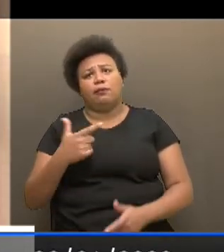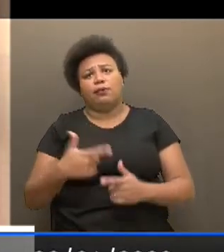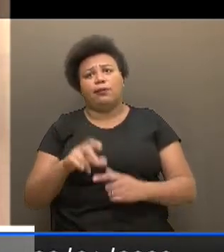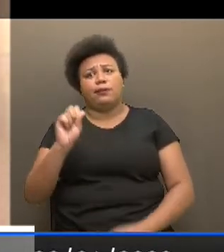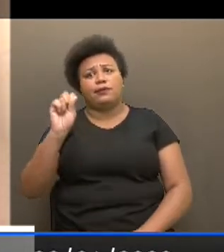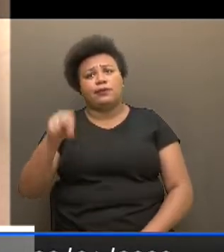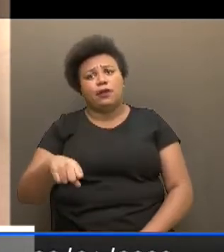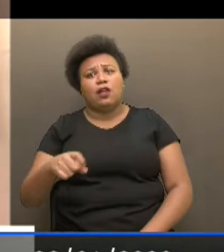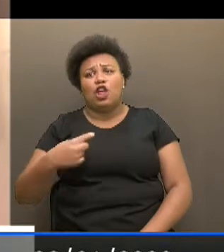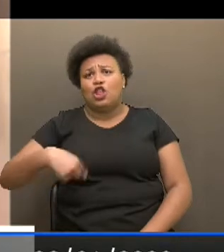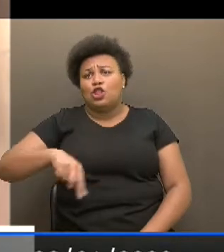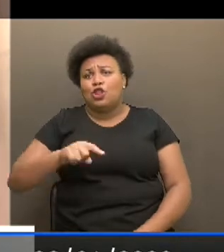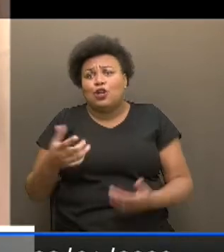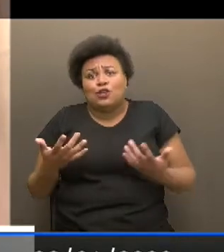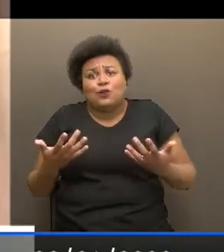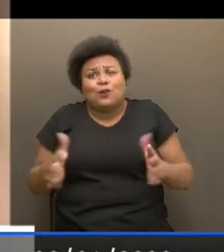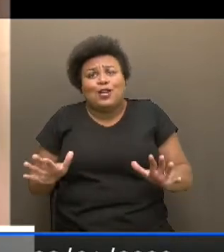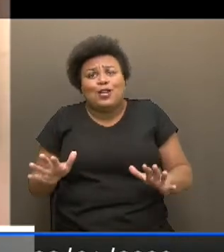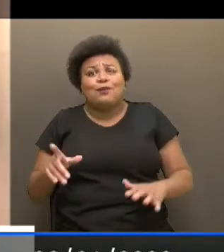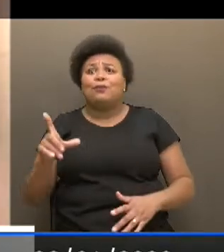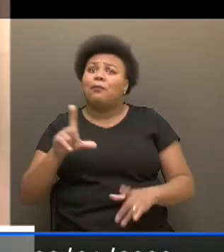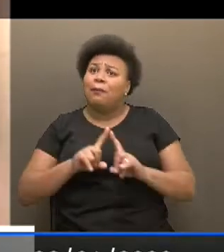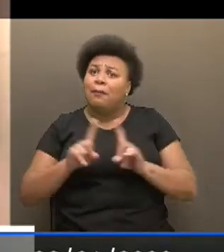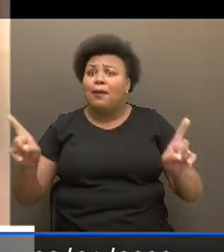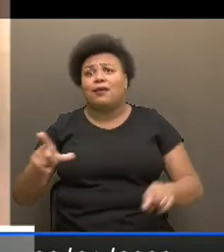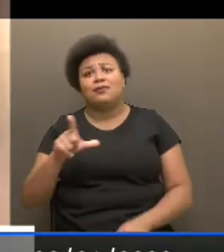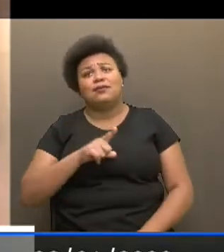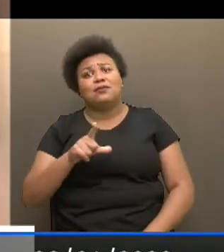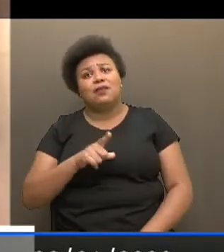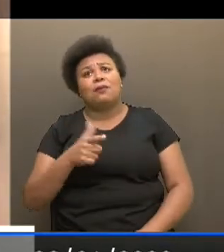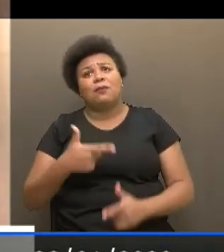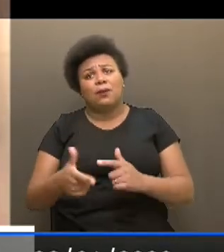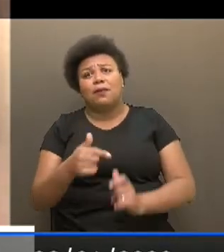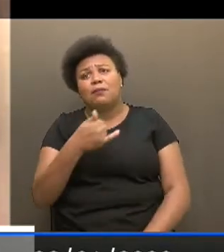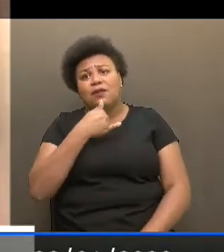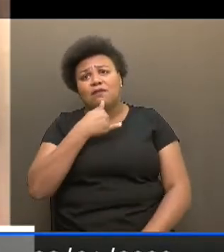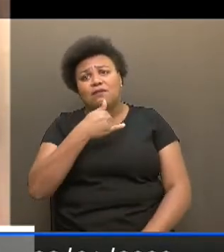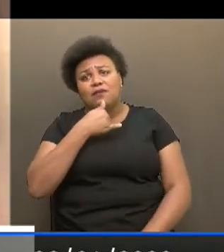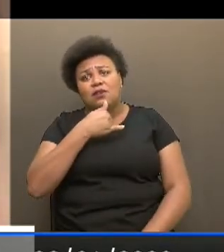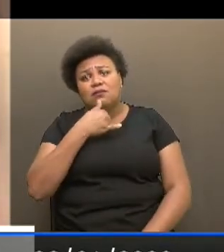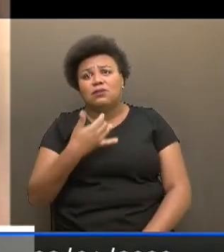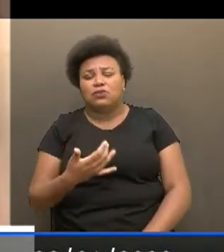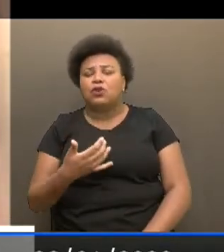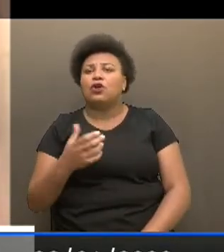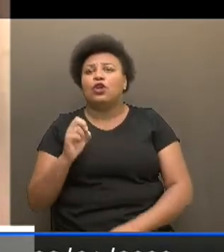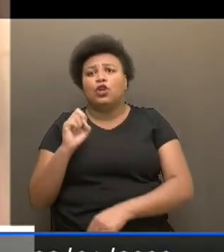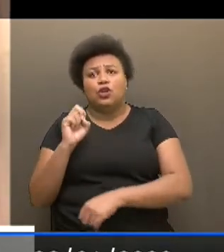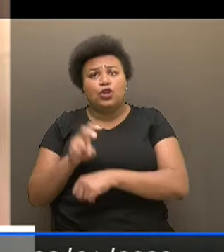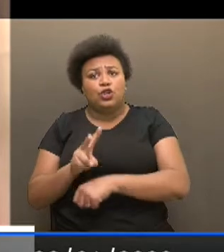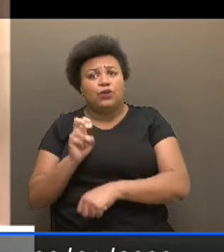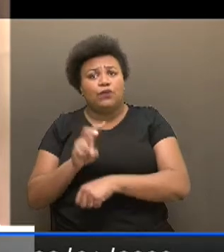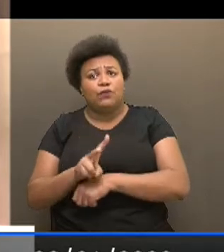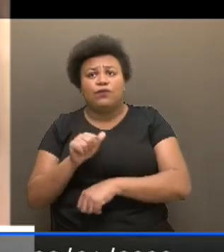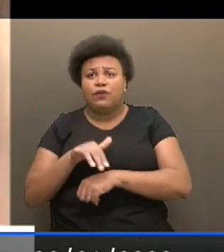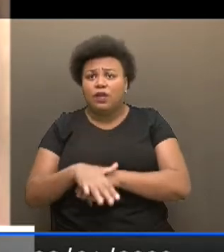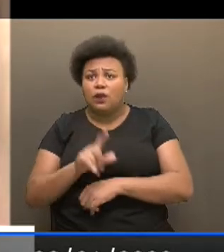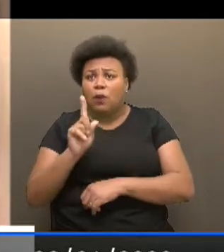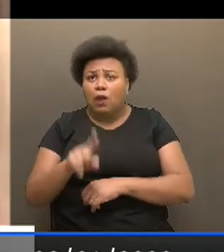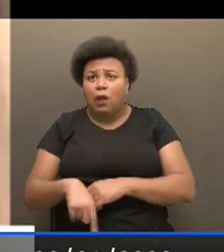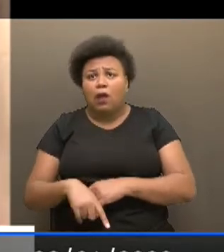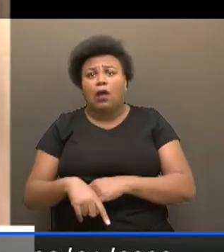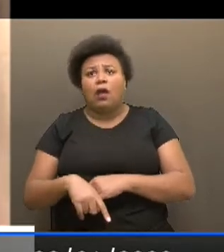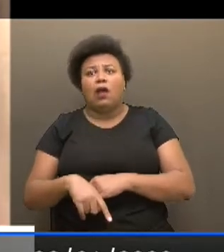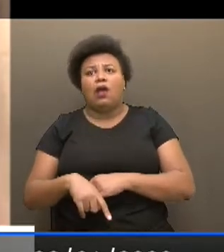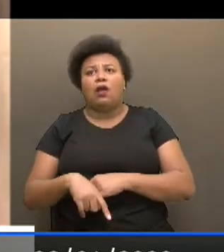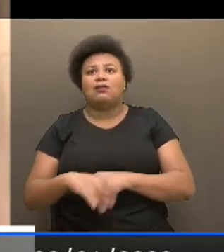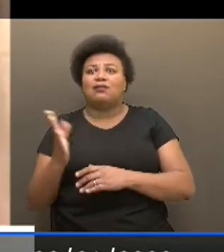Nós não queríamos, mas tem problema. Lamentavelmente tem. É, e o vírus, eu volto a dizer, é levado para a